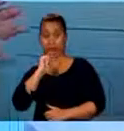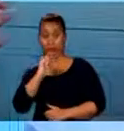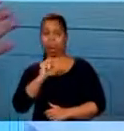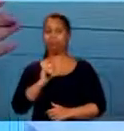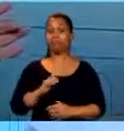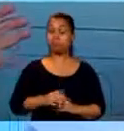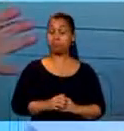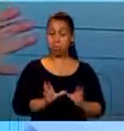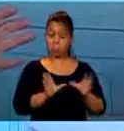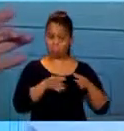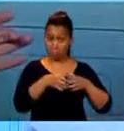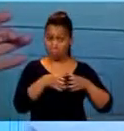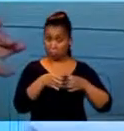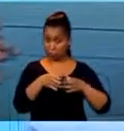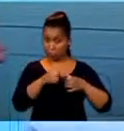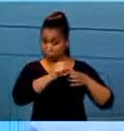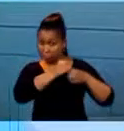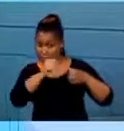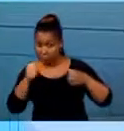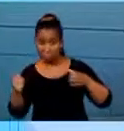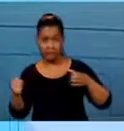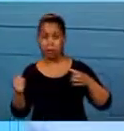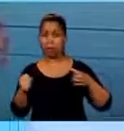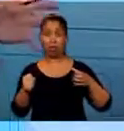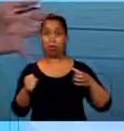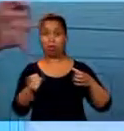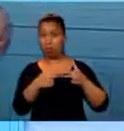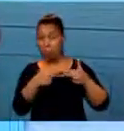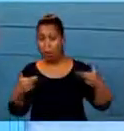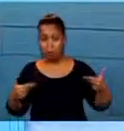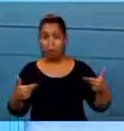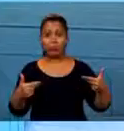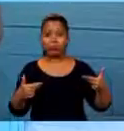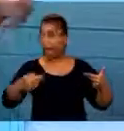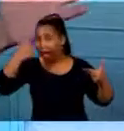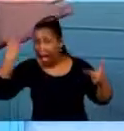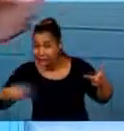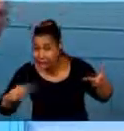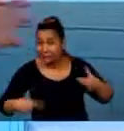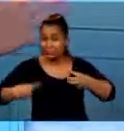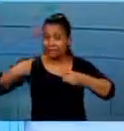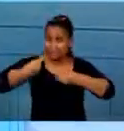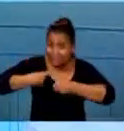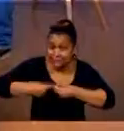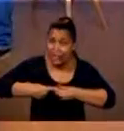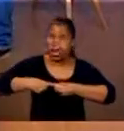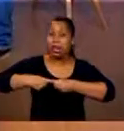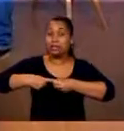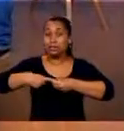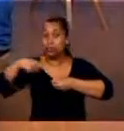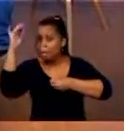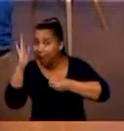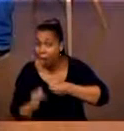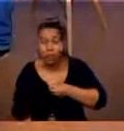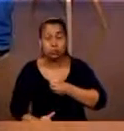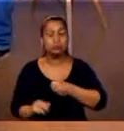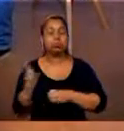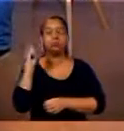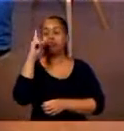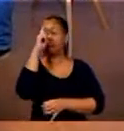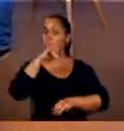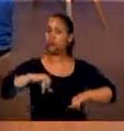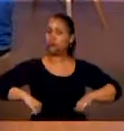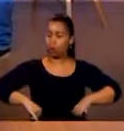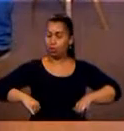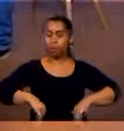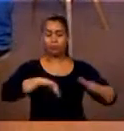organizações não governamentais, o país, a cidade, seria um caos. Sim, professor, assim, só frisando que